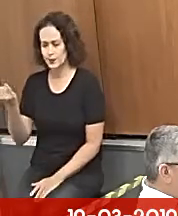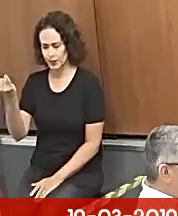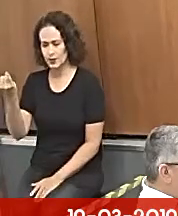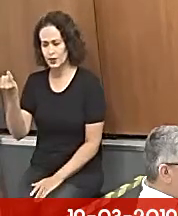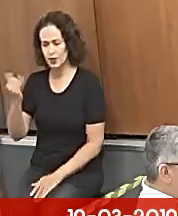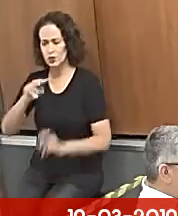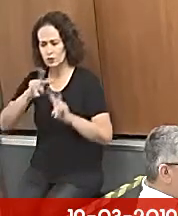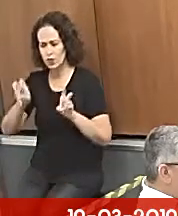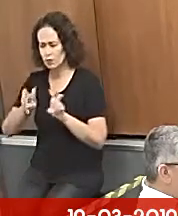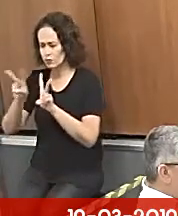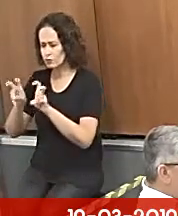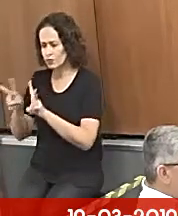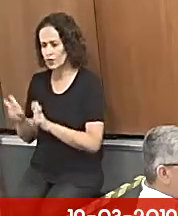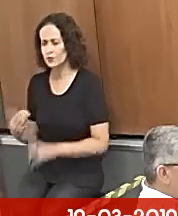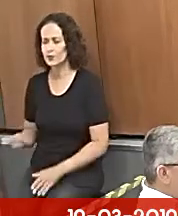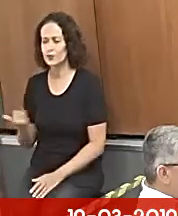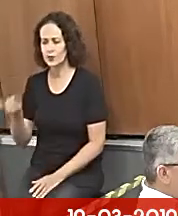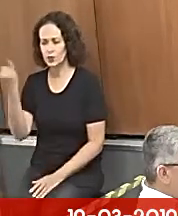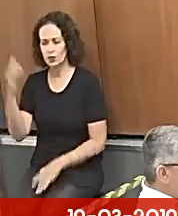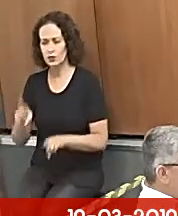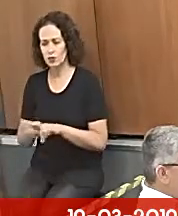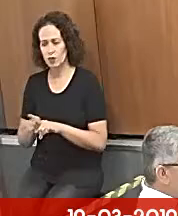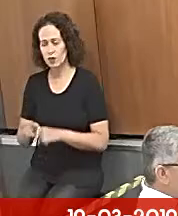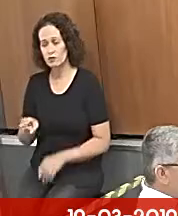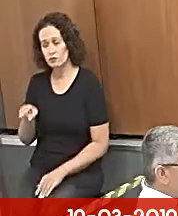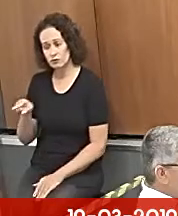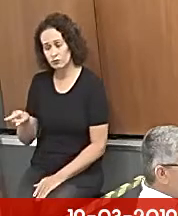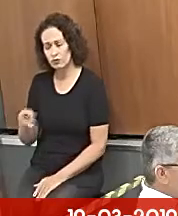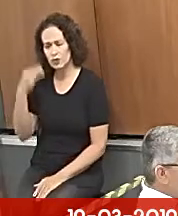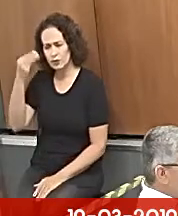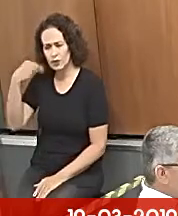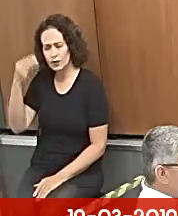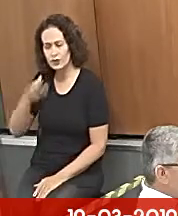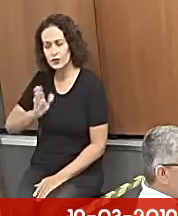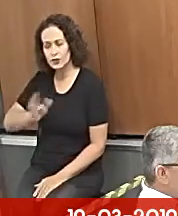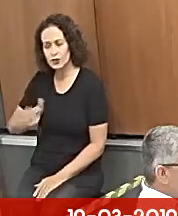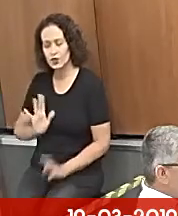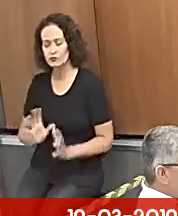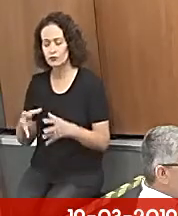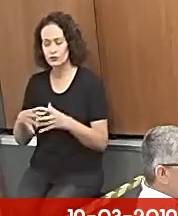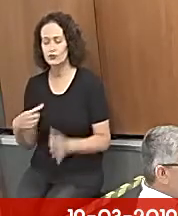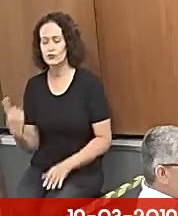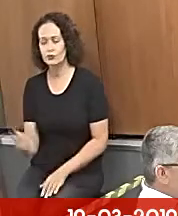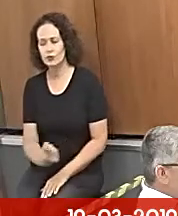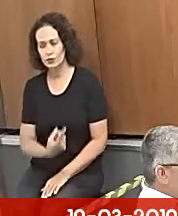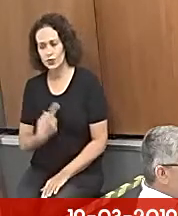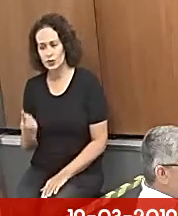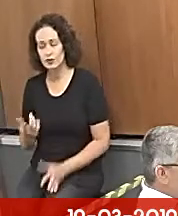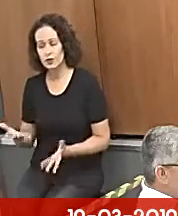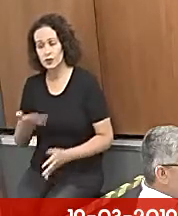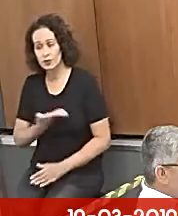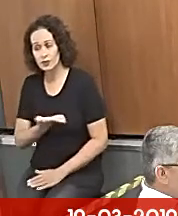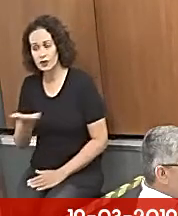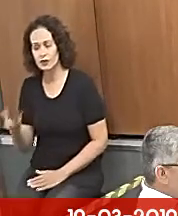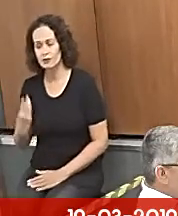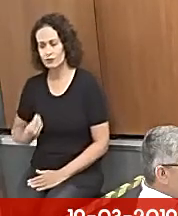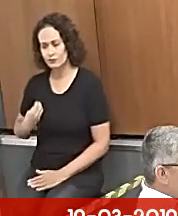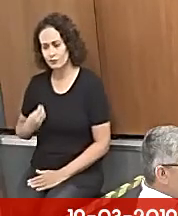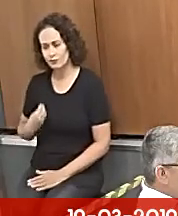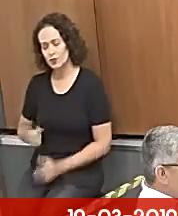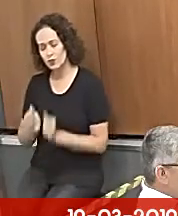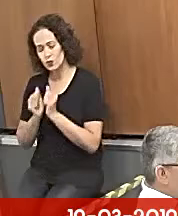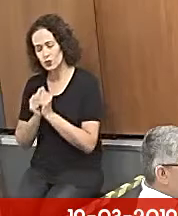experiência também toda já adquirida na presidência dessa comissão e é isso que a gente quer fazer com vocês né poder construir